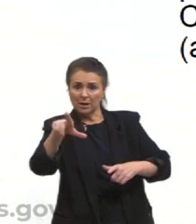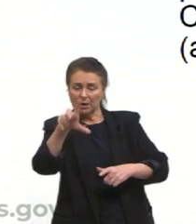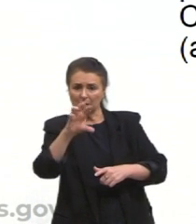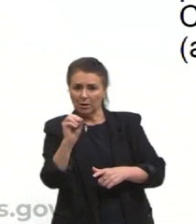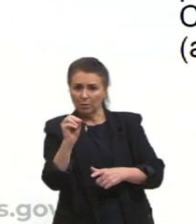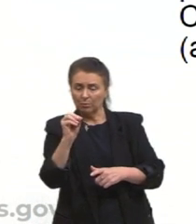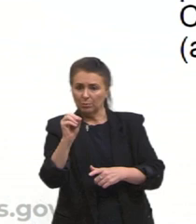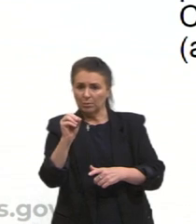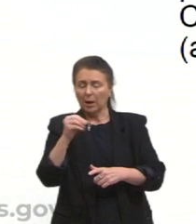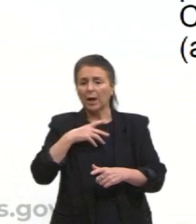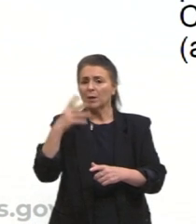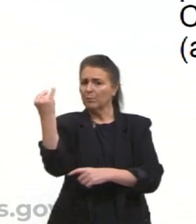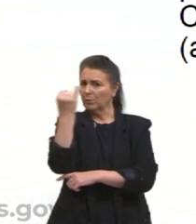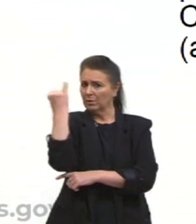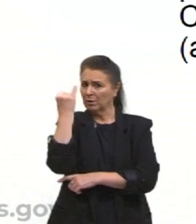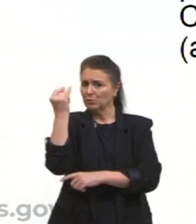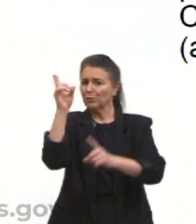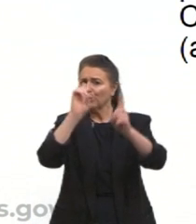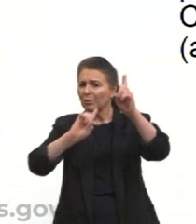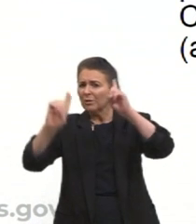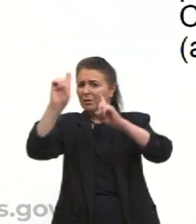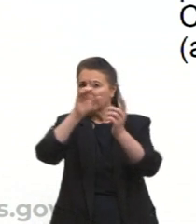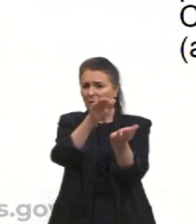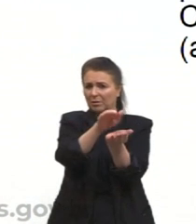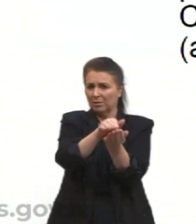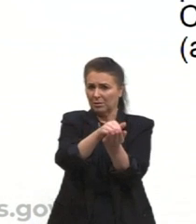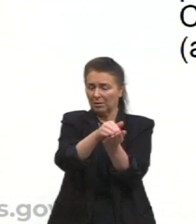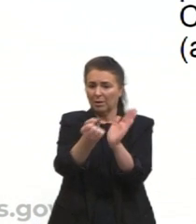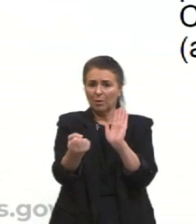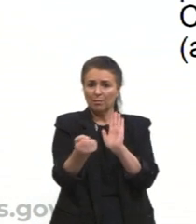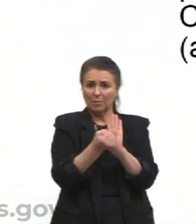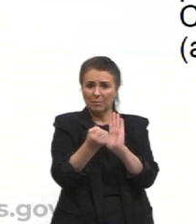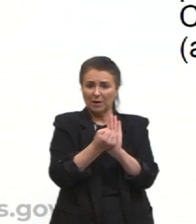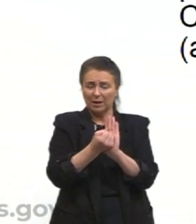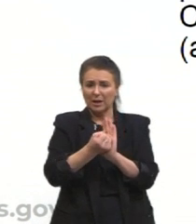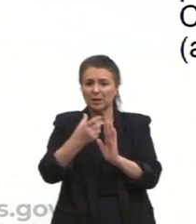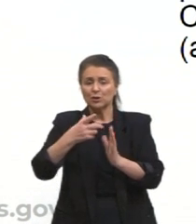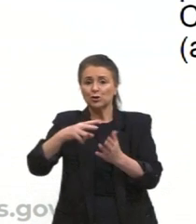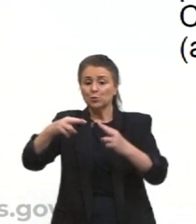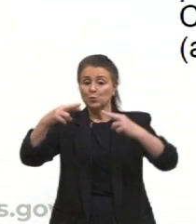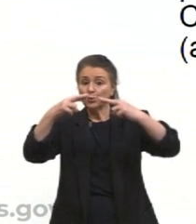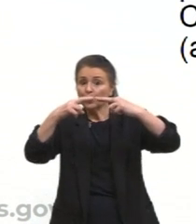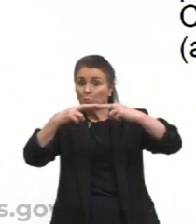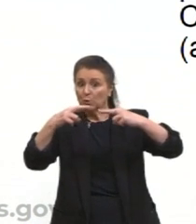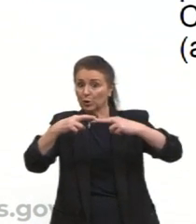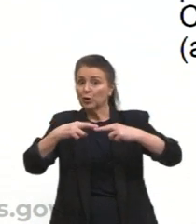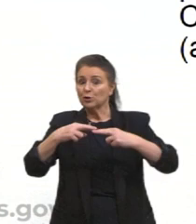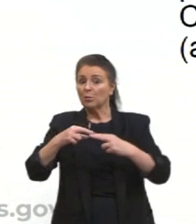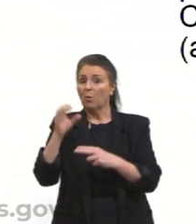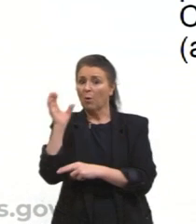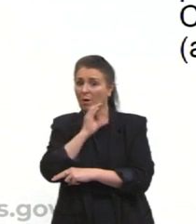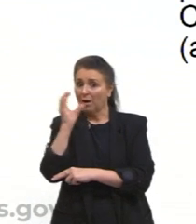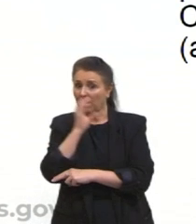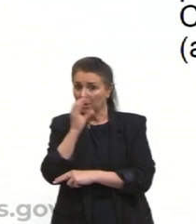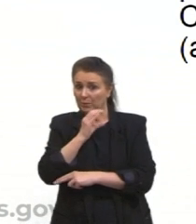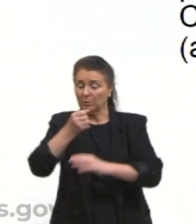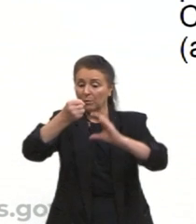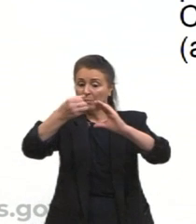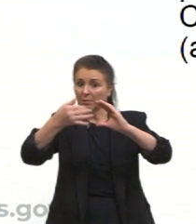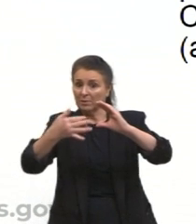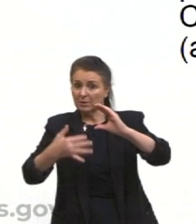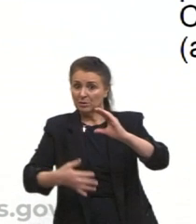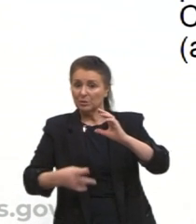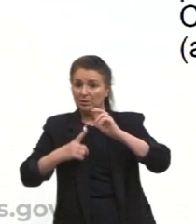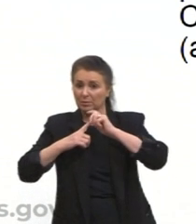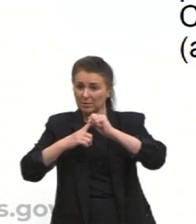Pernambucano trata-se de uma marcha de ritmo Frenético que é a sua característica principal e a multidão